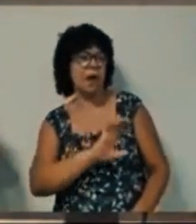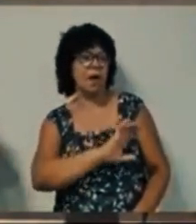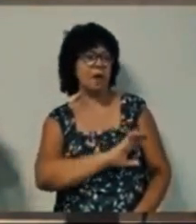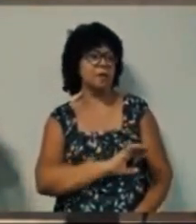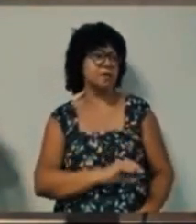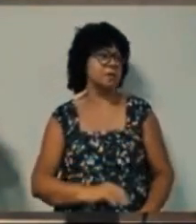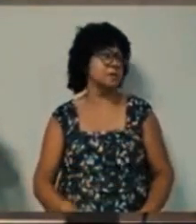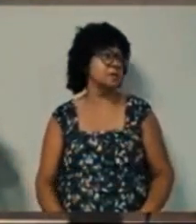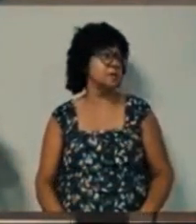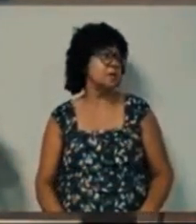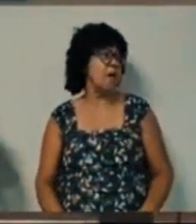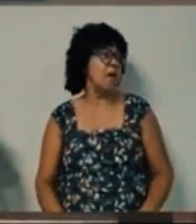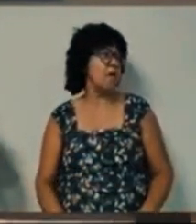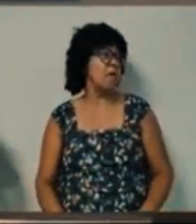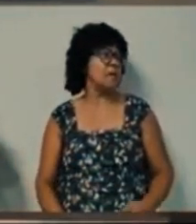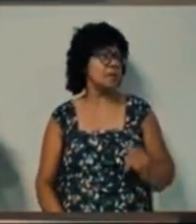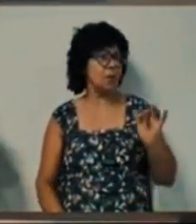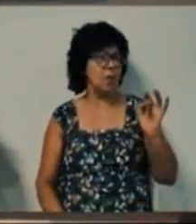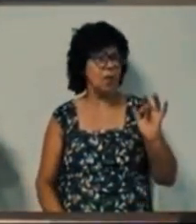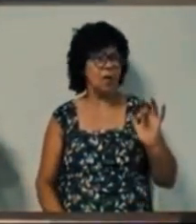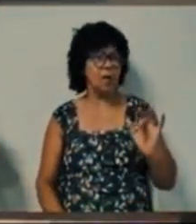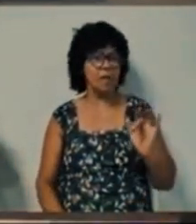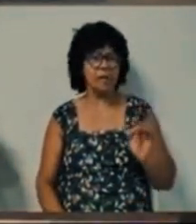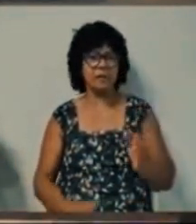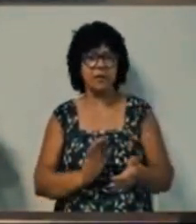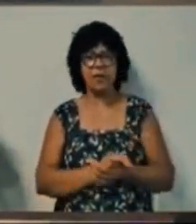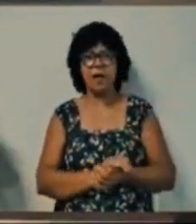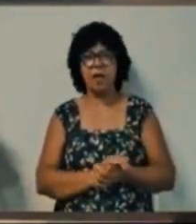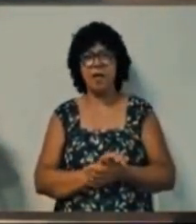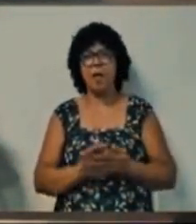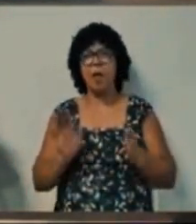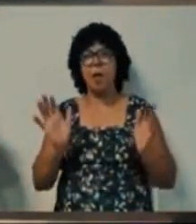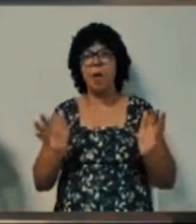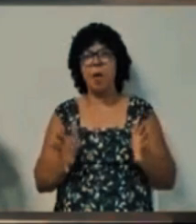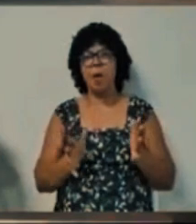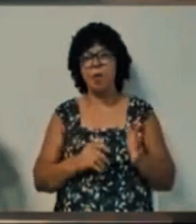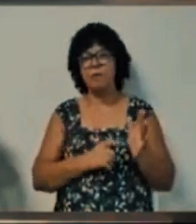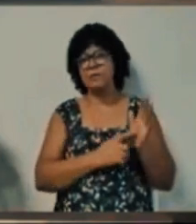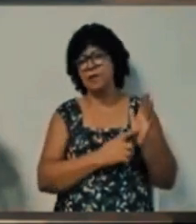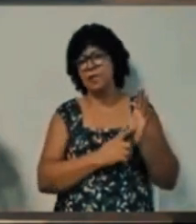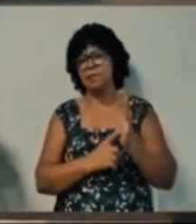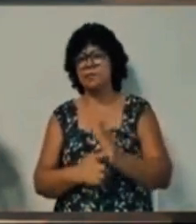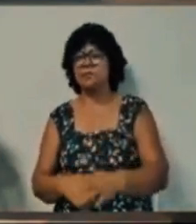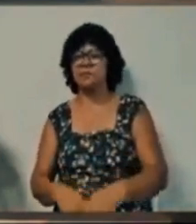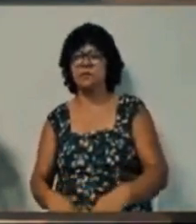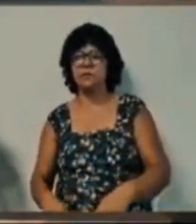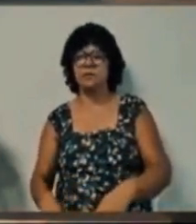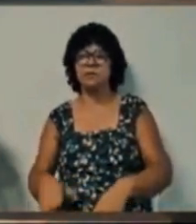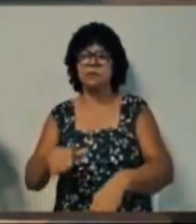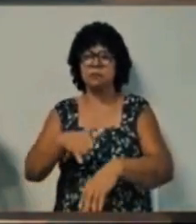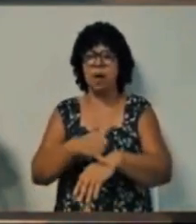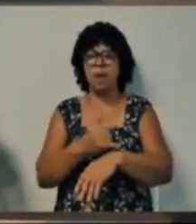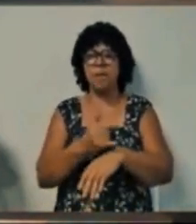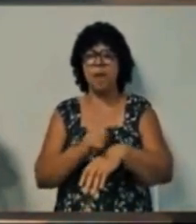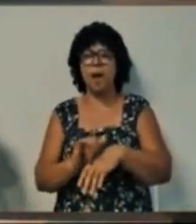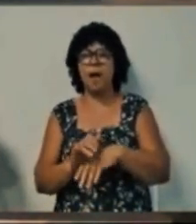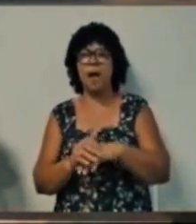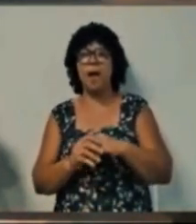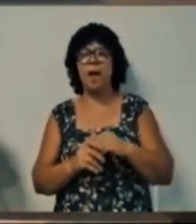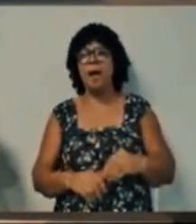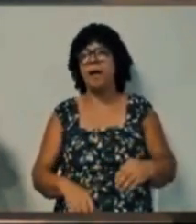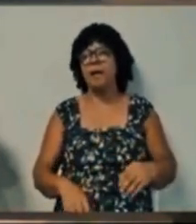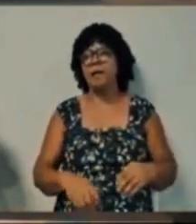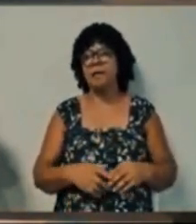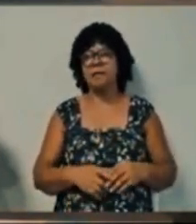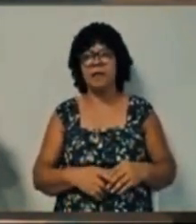Hoje está se apresentando aí o evangelho dos likes, o evangelho da eminência. Mas